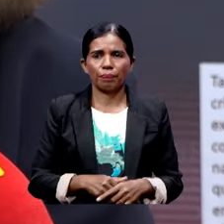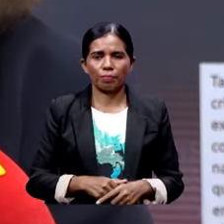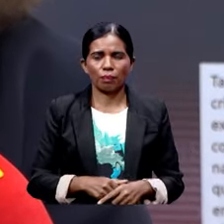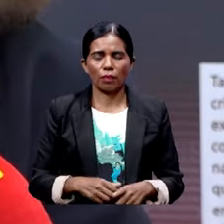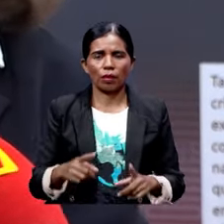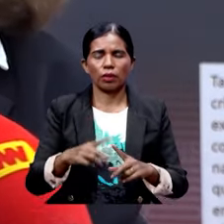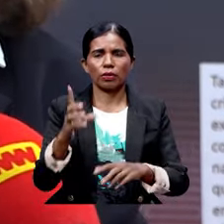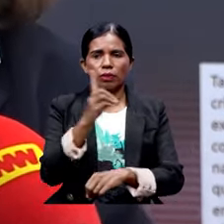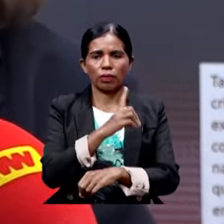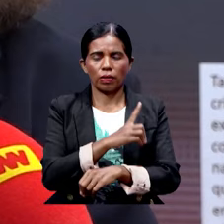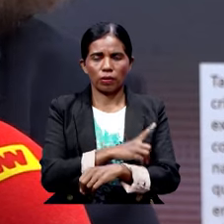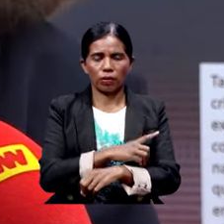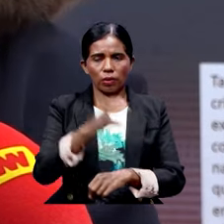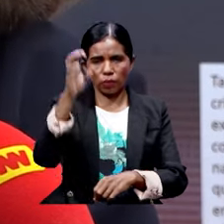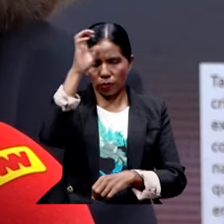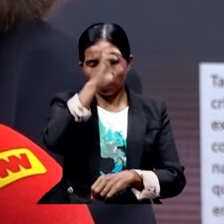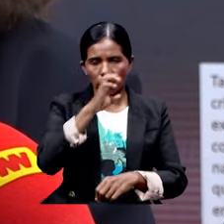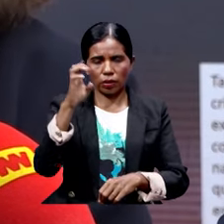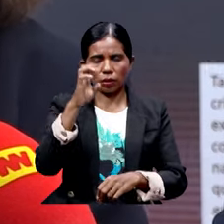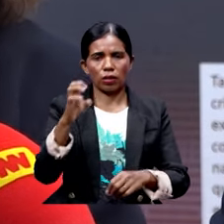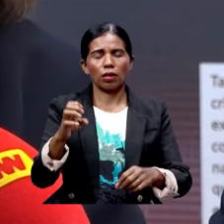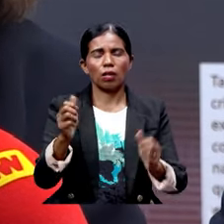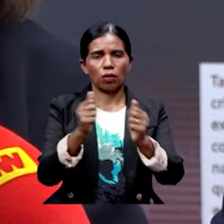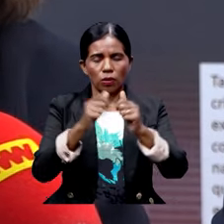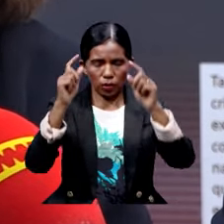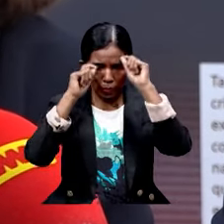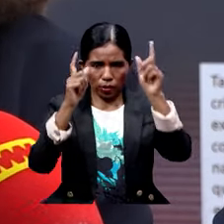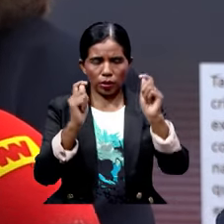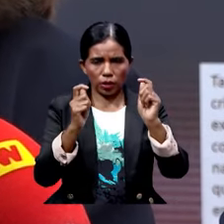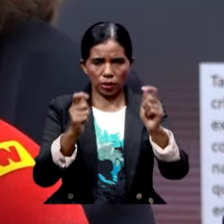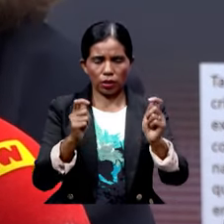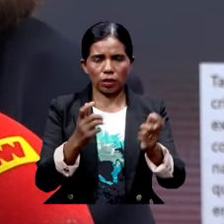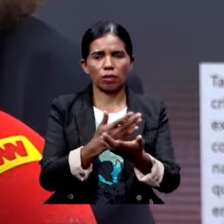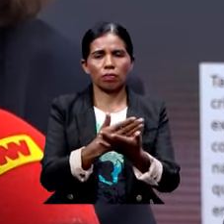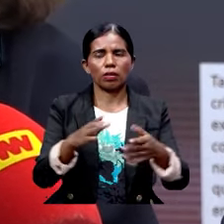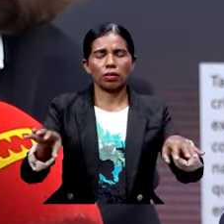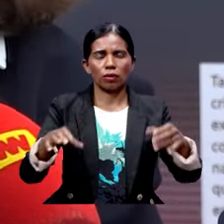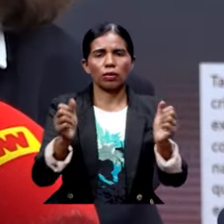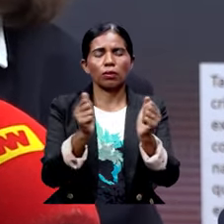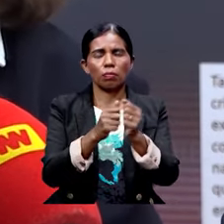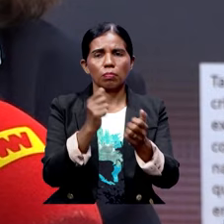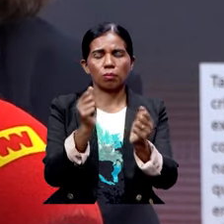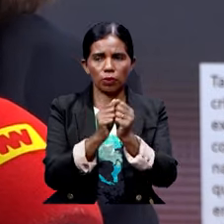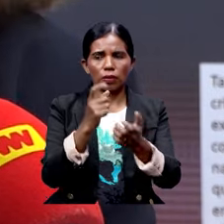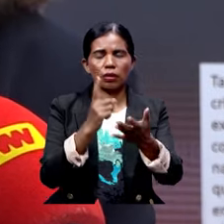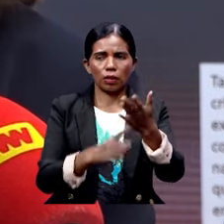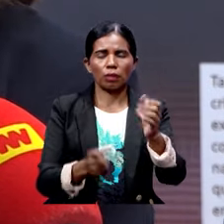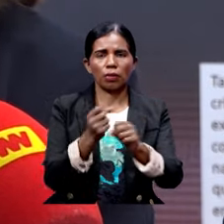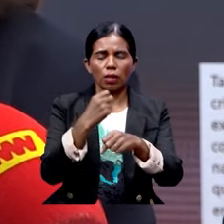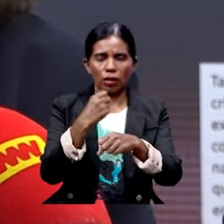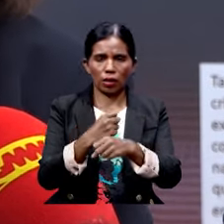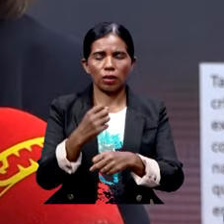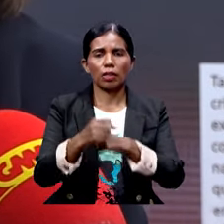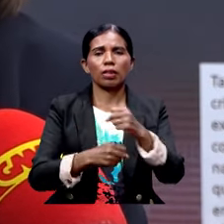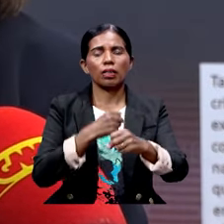lorong ohine União Europeia ou Timor Leste koko ato explora cooperação saída mak bele halo liutang iha